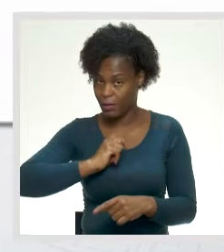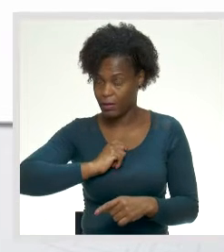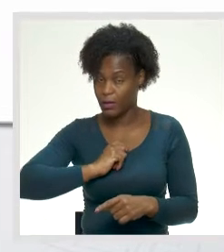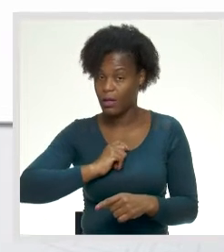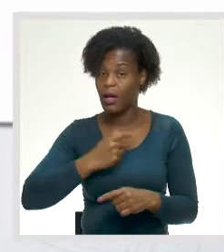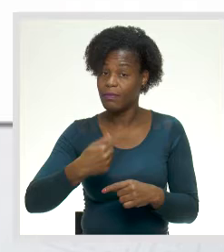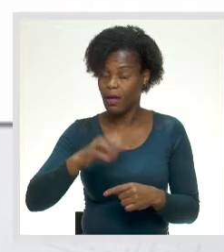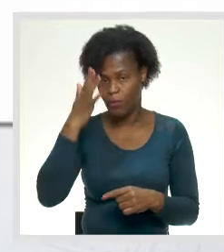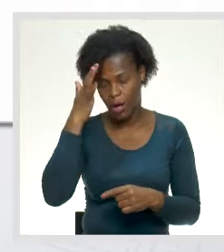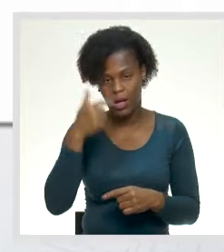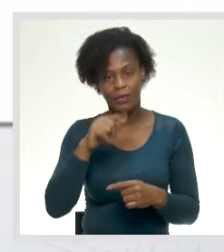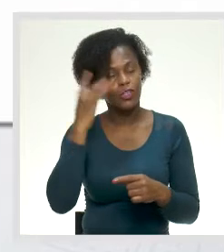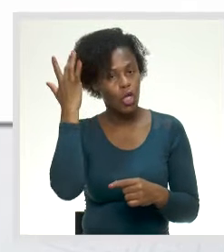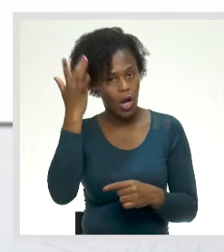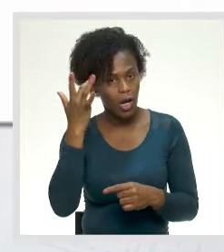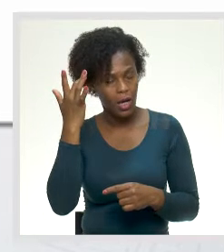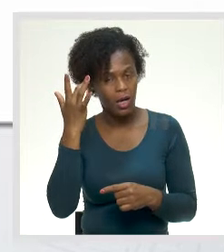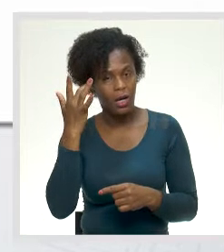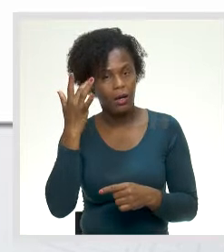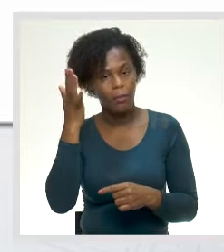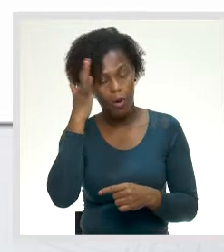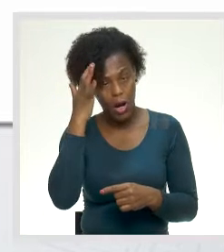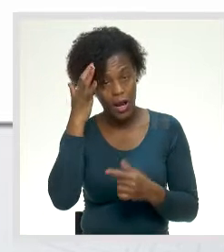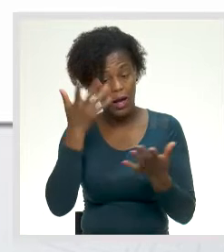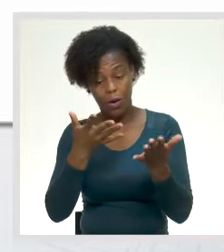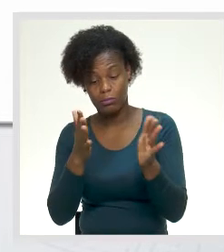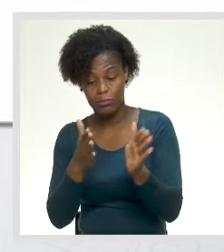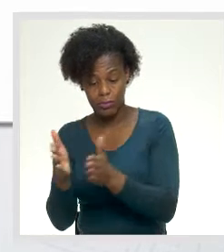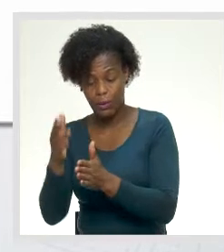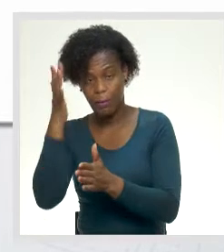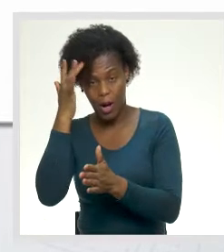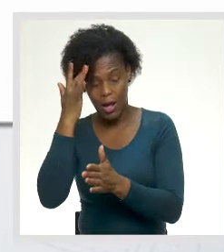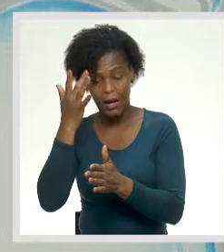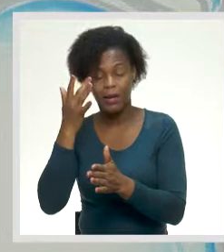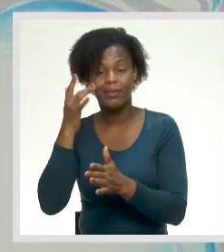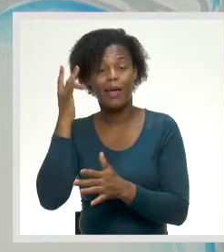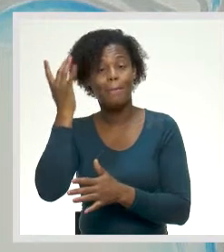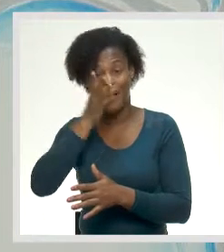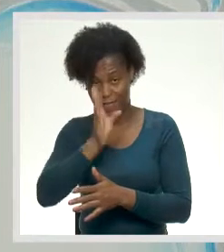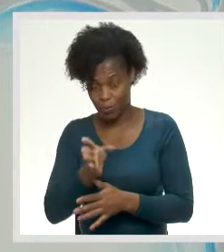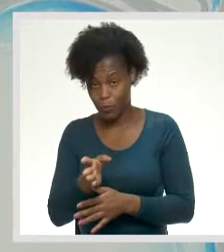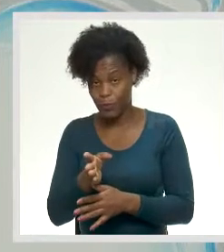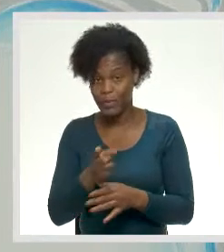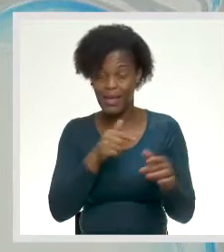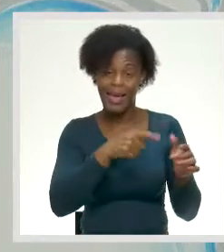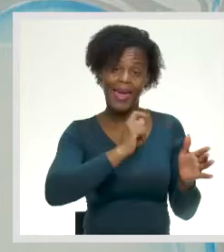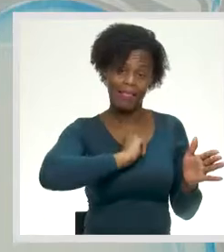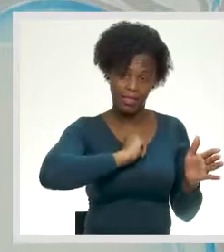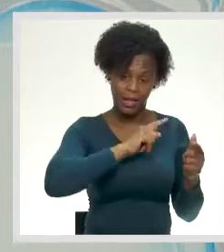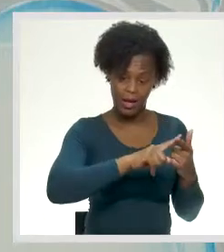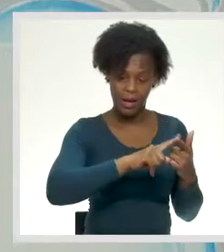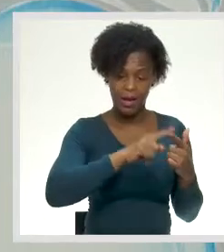ética, que tem um caráter teórico, moral tem um caráter prático. Enquanto que a